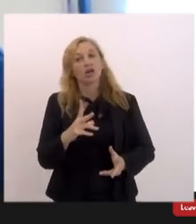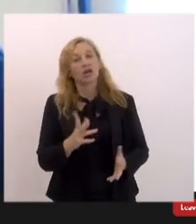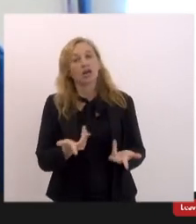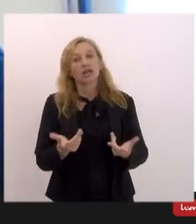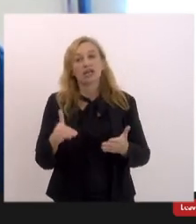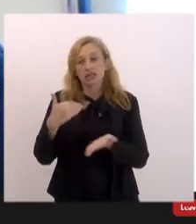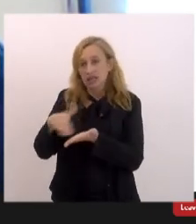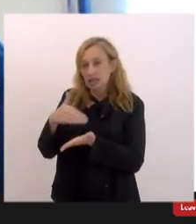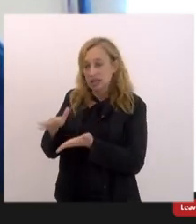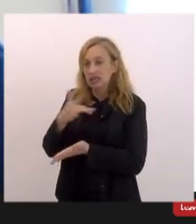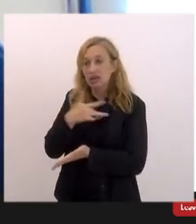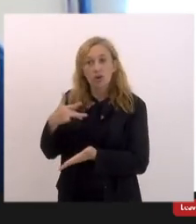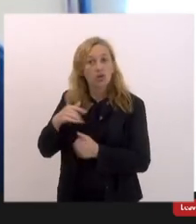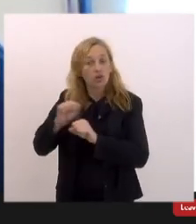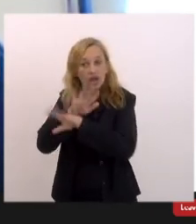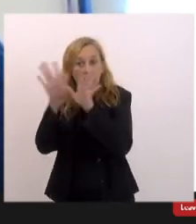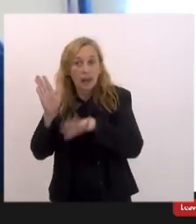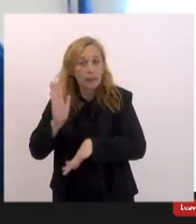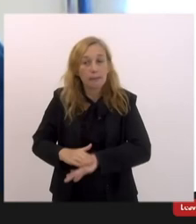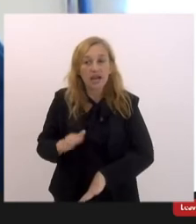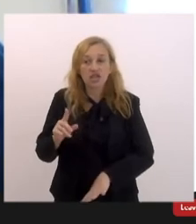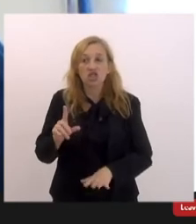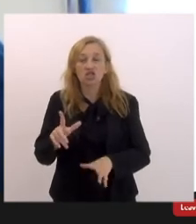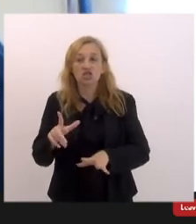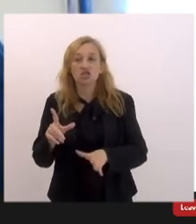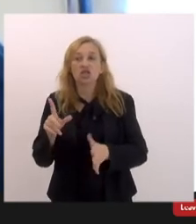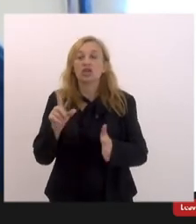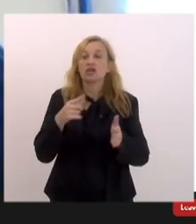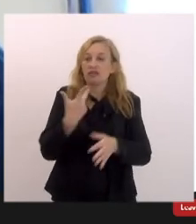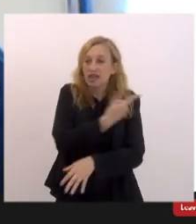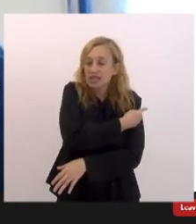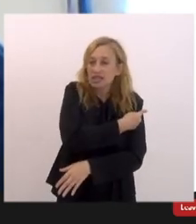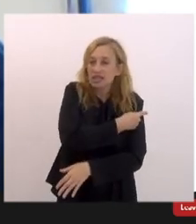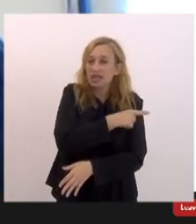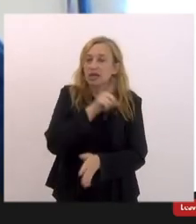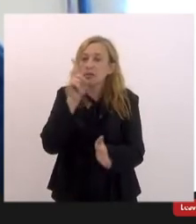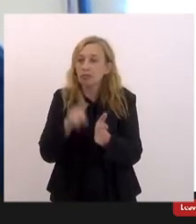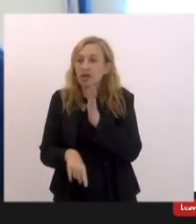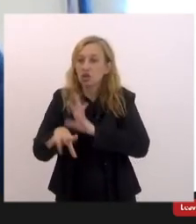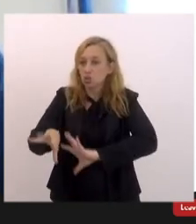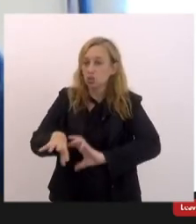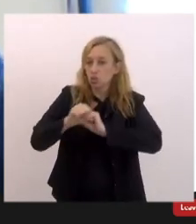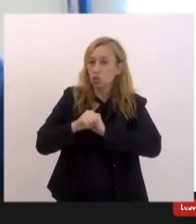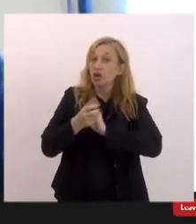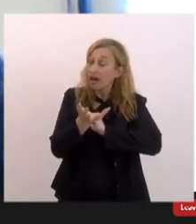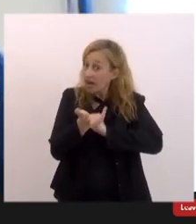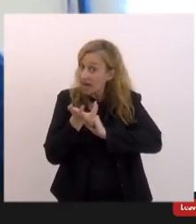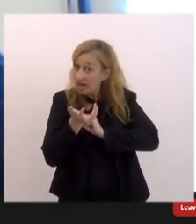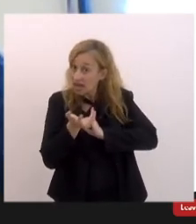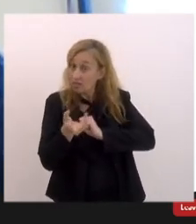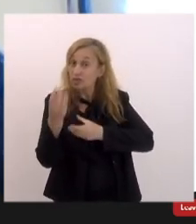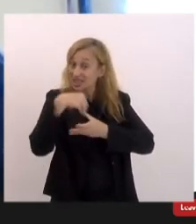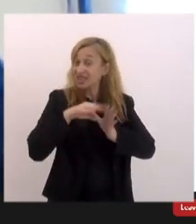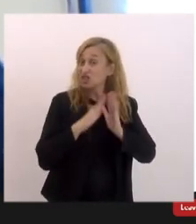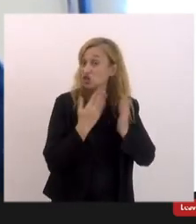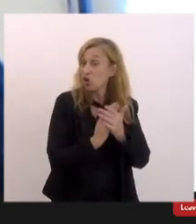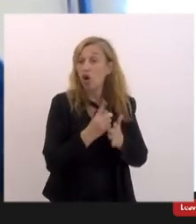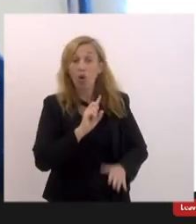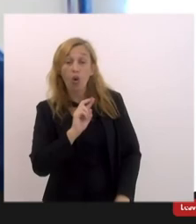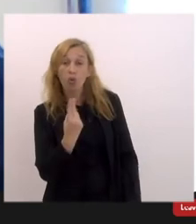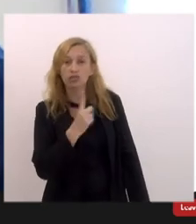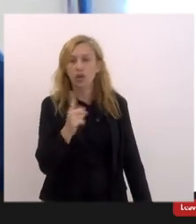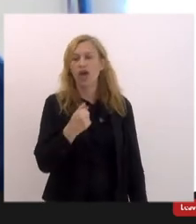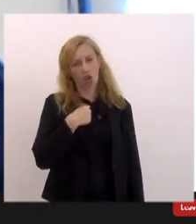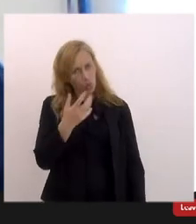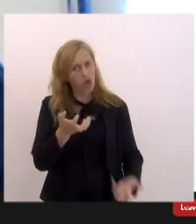foi muito clara. Mais vacina, menos contágio, menos casos graves. Queremos isso ou não queremos nas nossas escolas? Eu quero. Eu